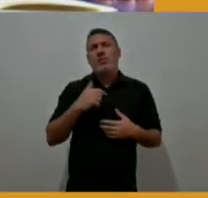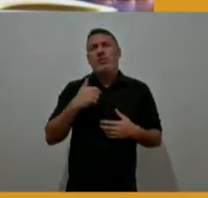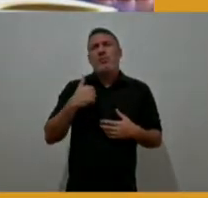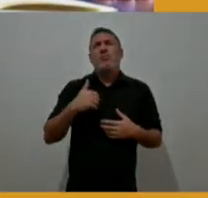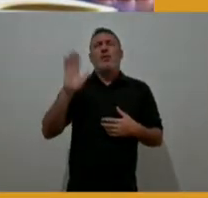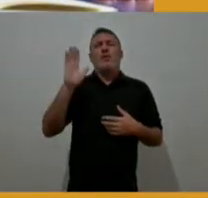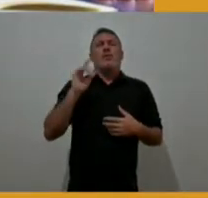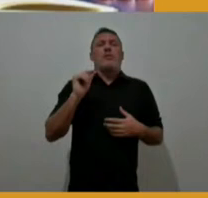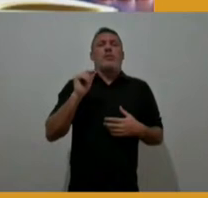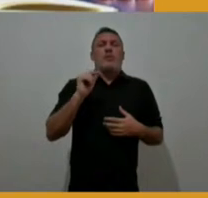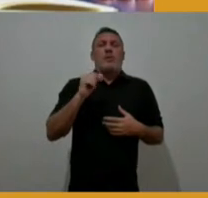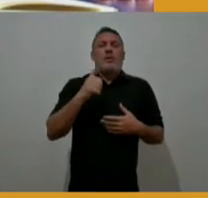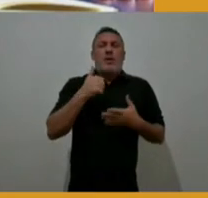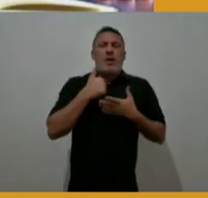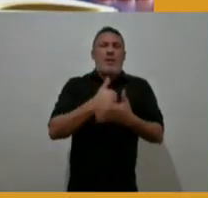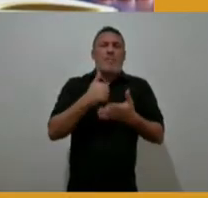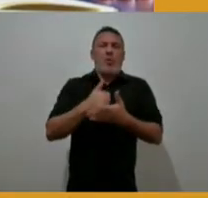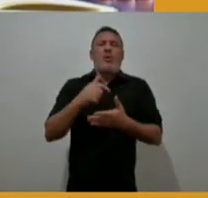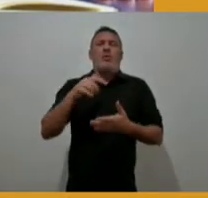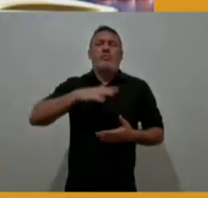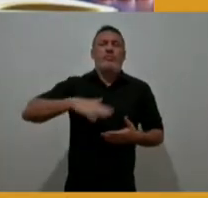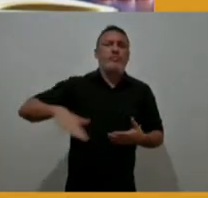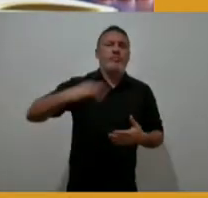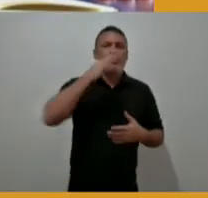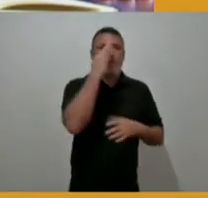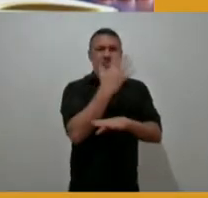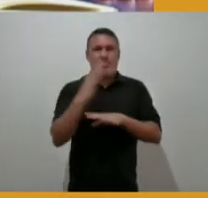questões ambientais. O governador tem agora